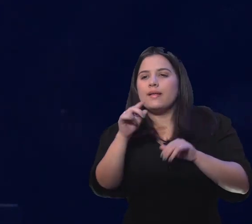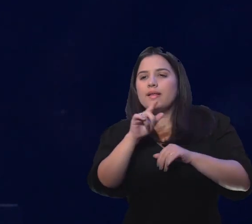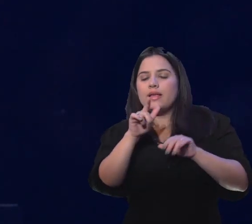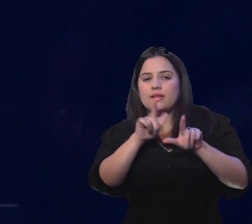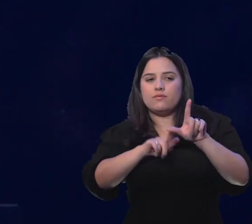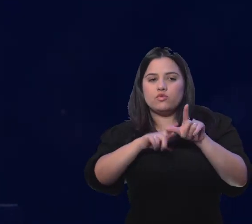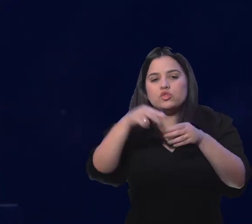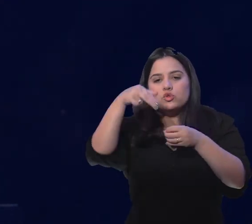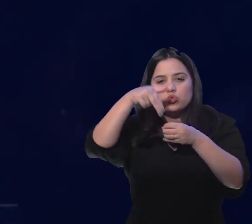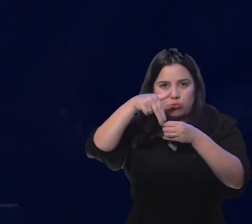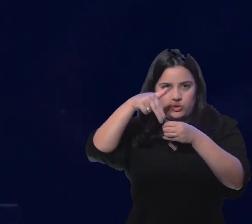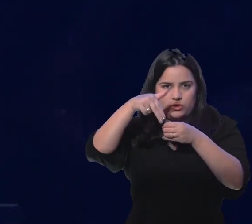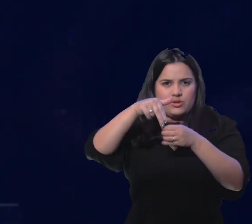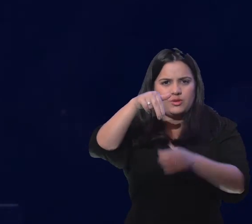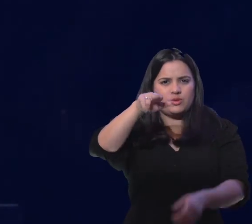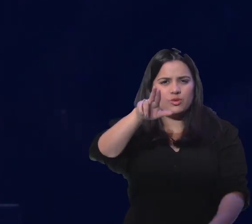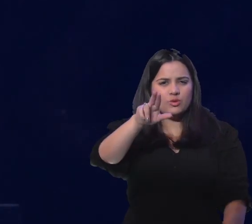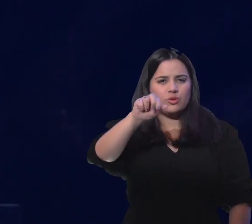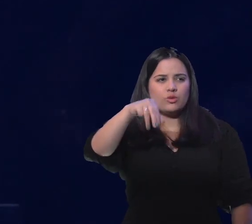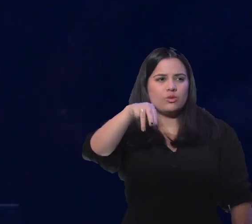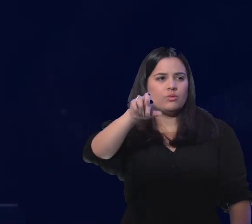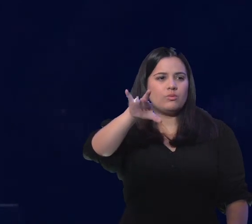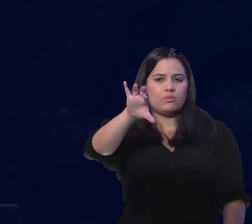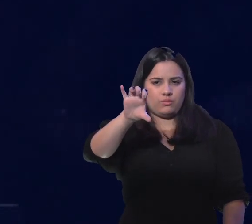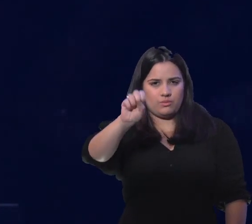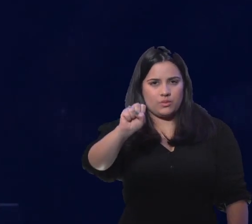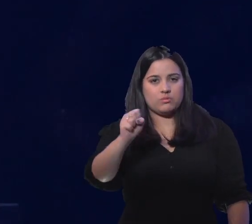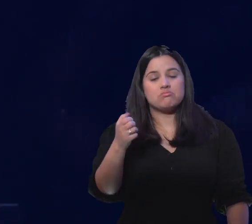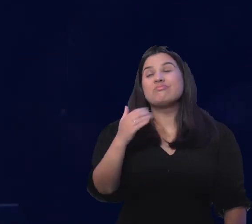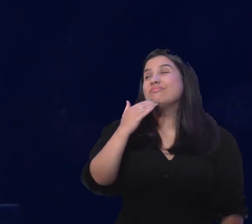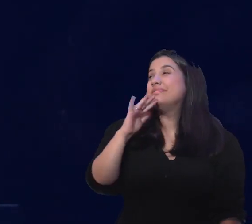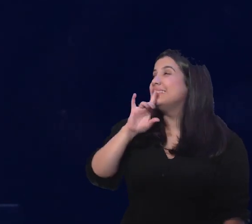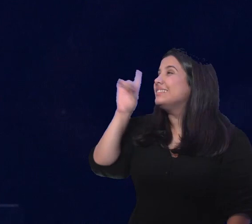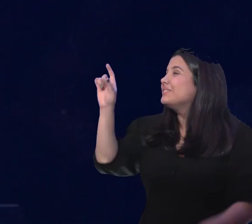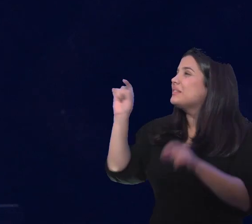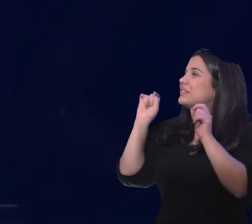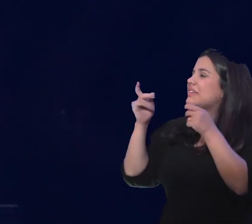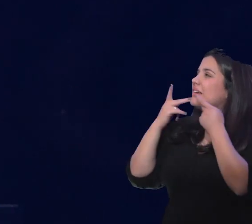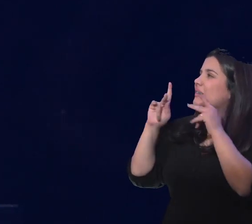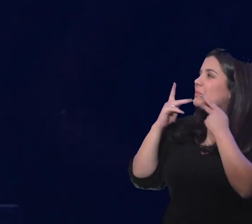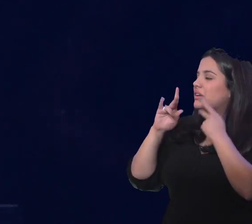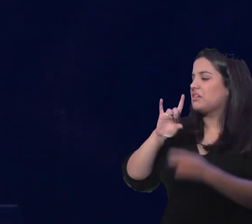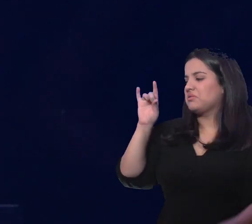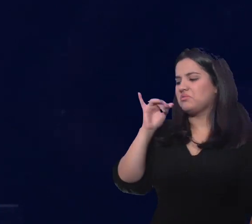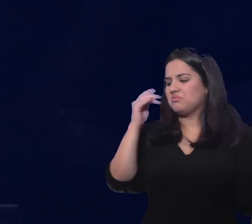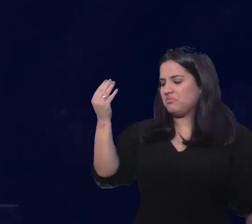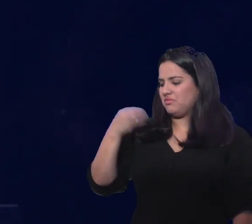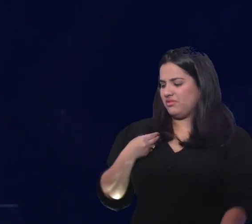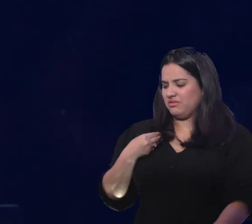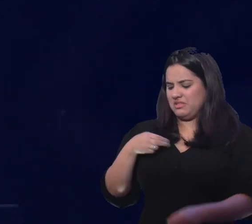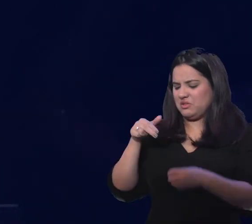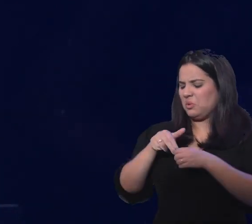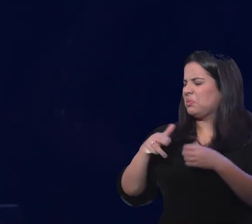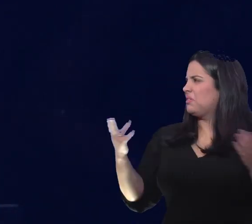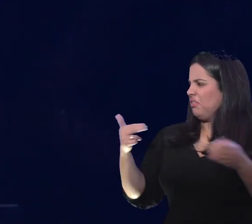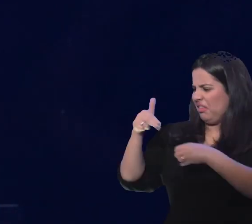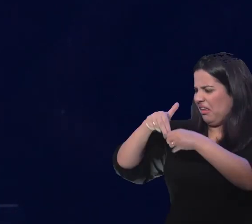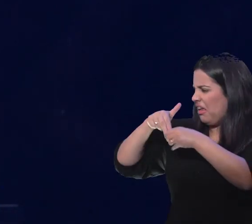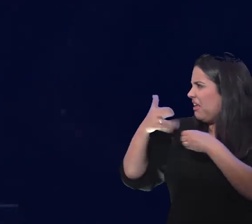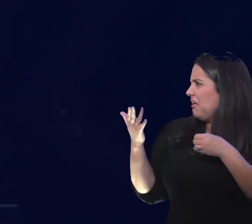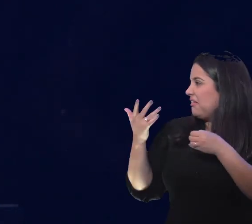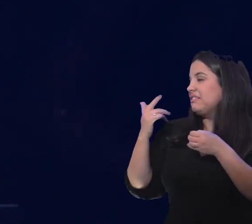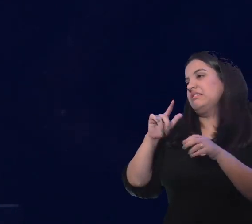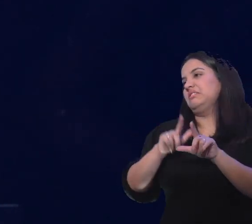Deus o que eu ia pregar hoje, e Ele me deu um texto em Números, eu fiquei... Números? Que livro